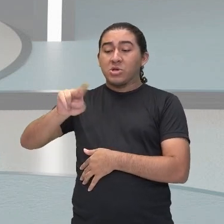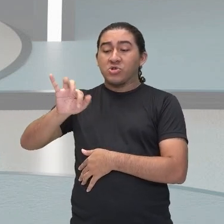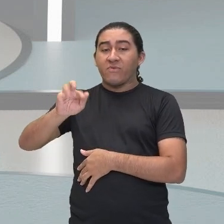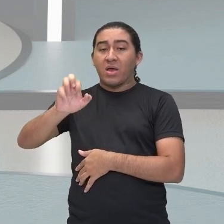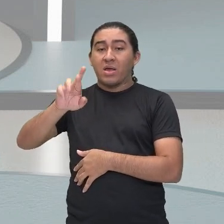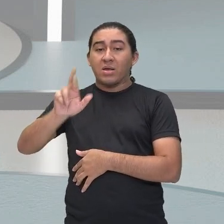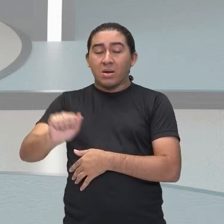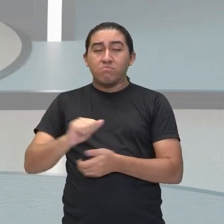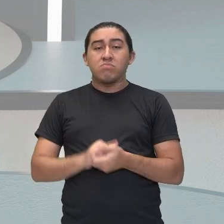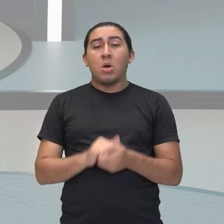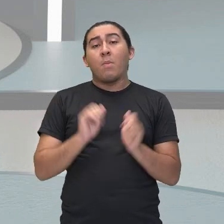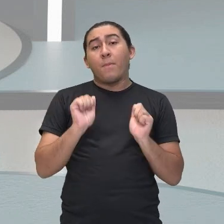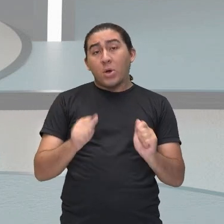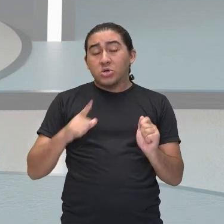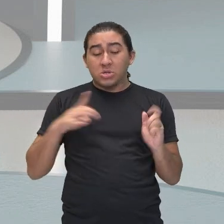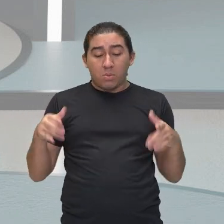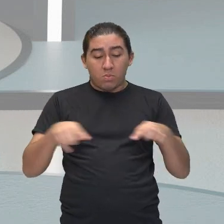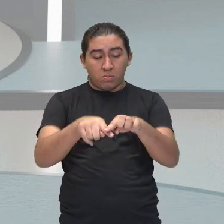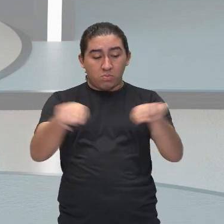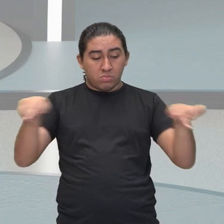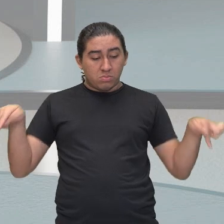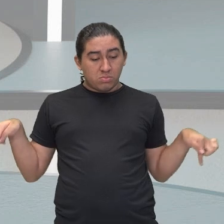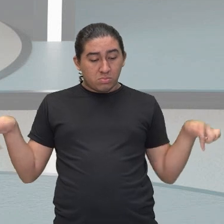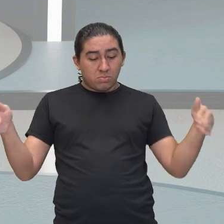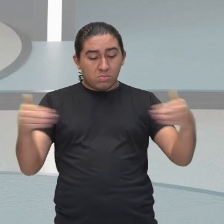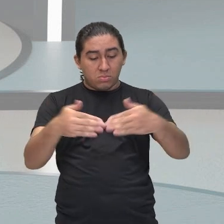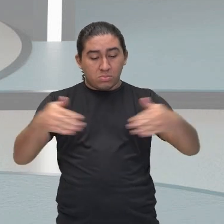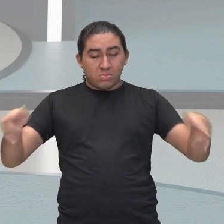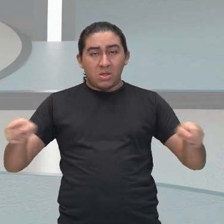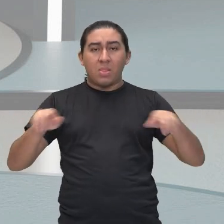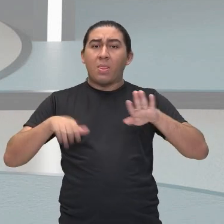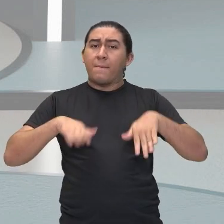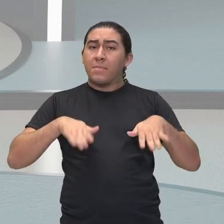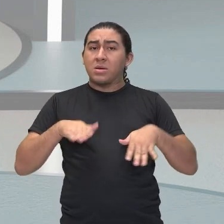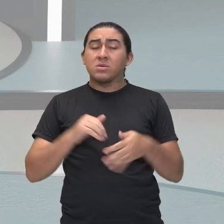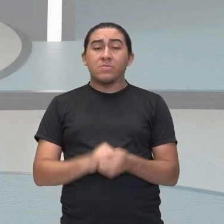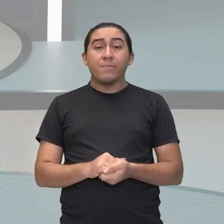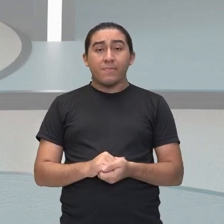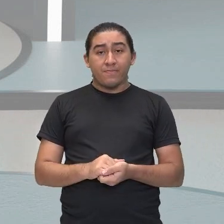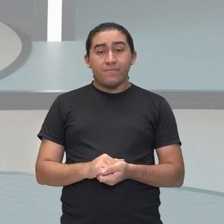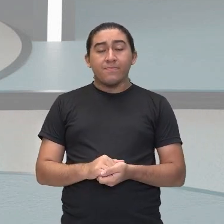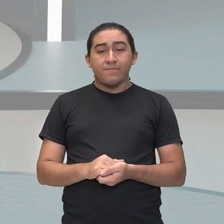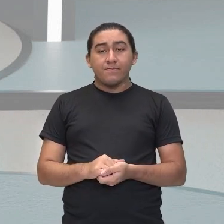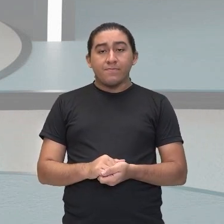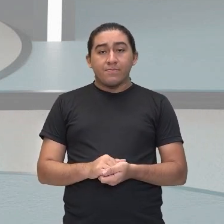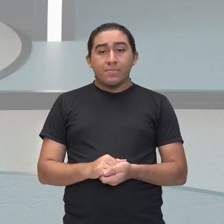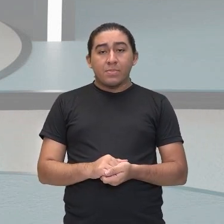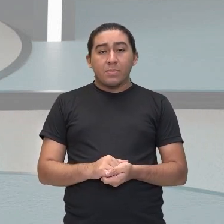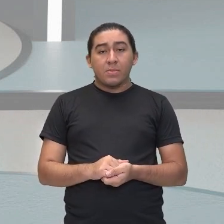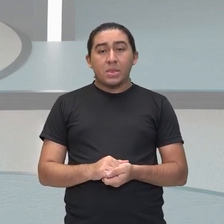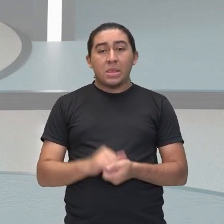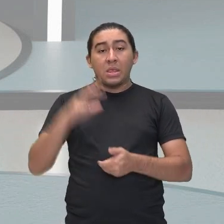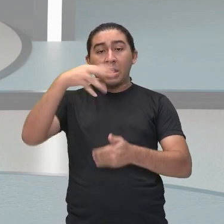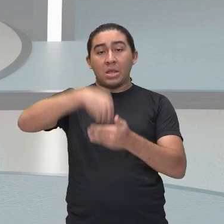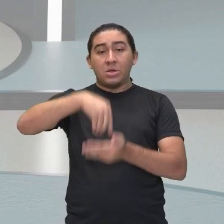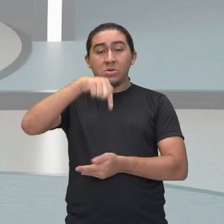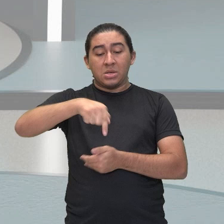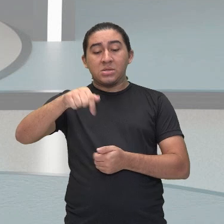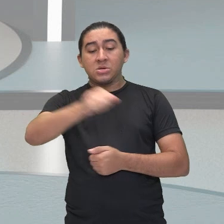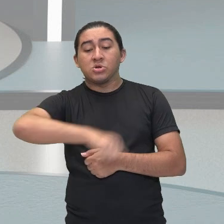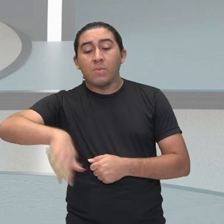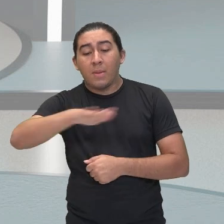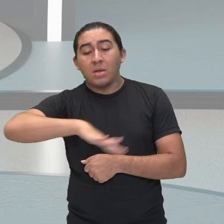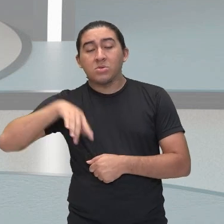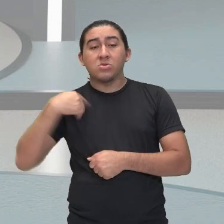ser pequena, média ou grande. E dentro disso, eu posso fazer vários tipos